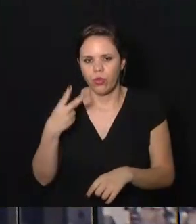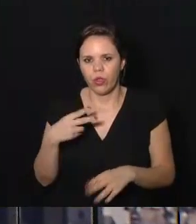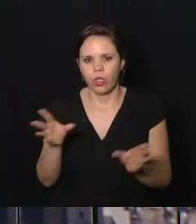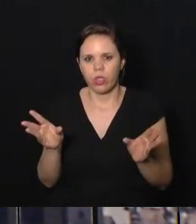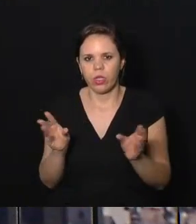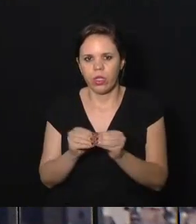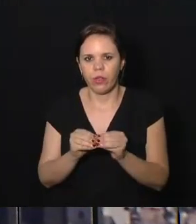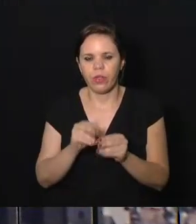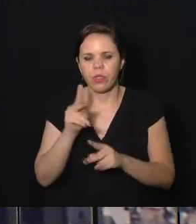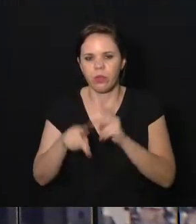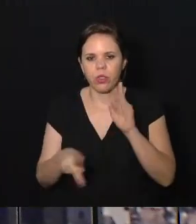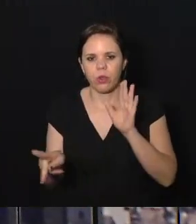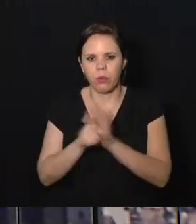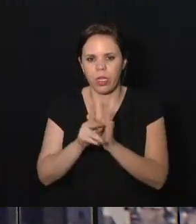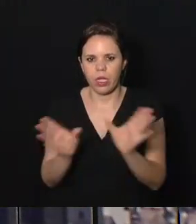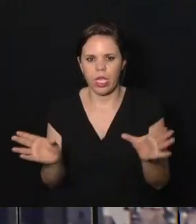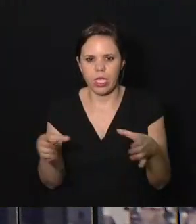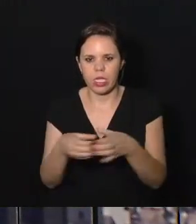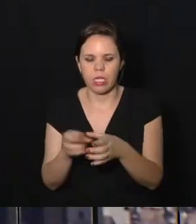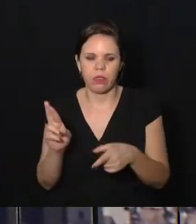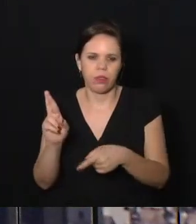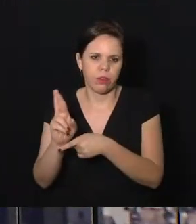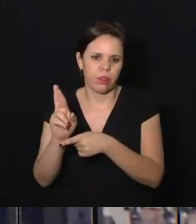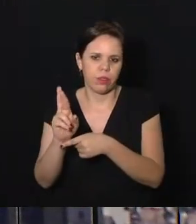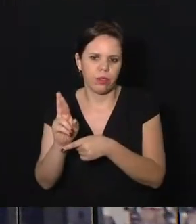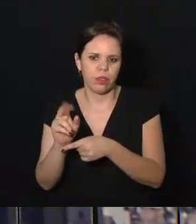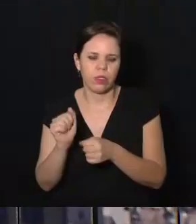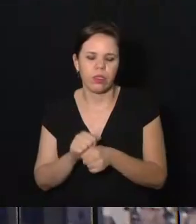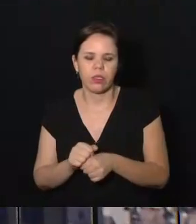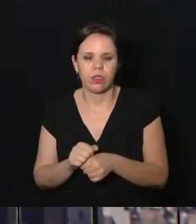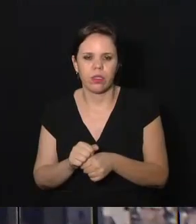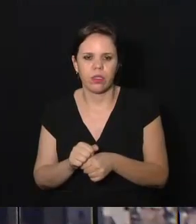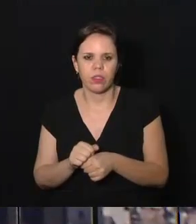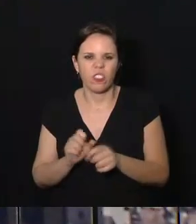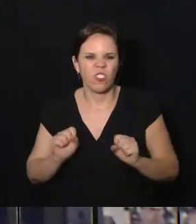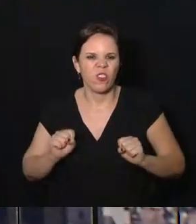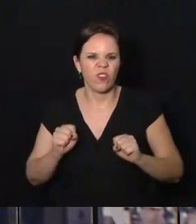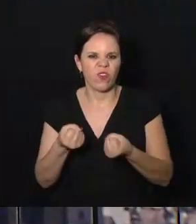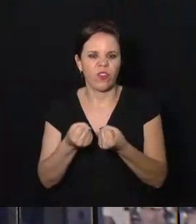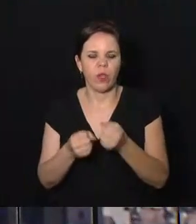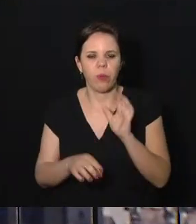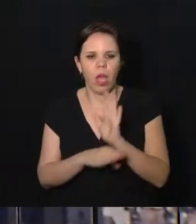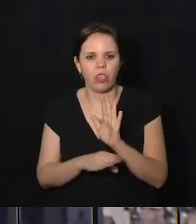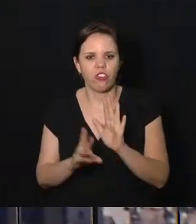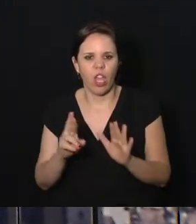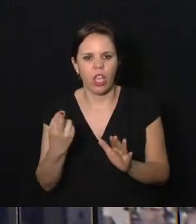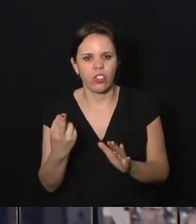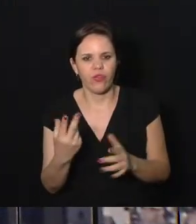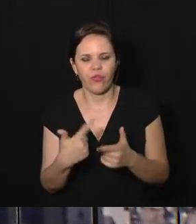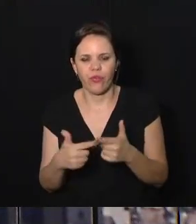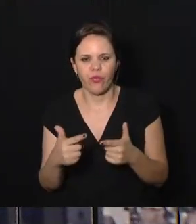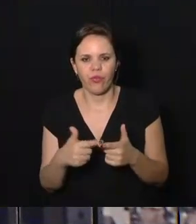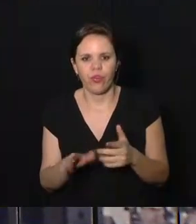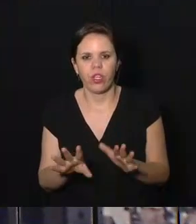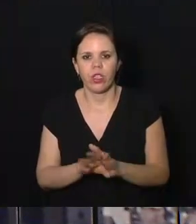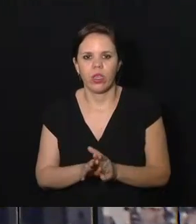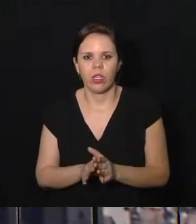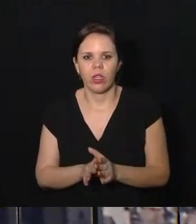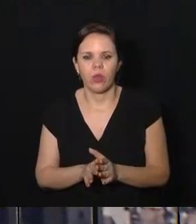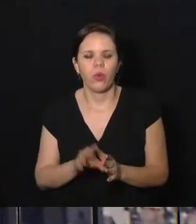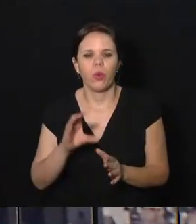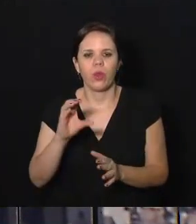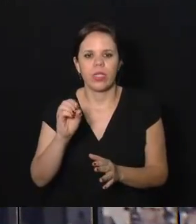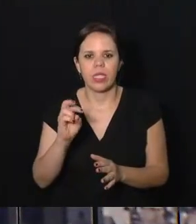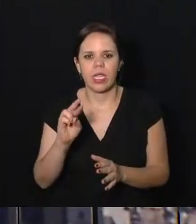os integrantes da comissão de representação que vão buscar uma solução para a desafetação do Serecamp,